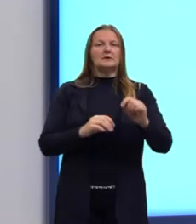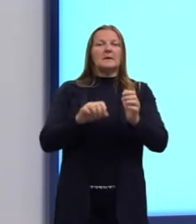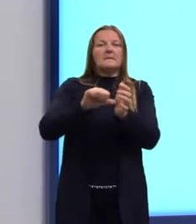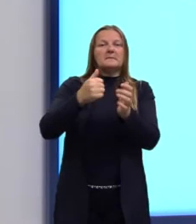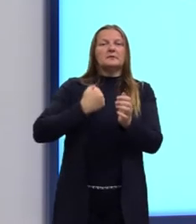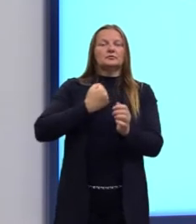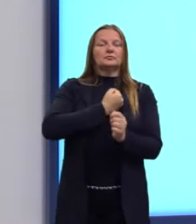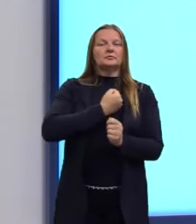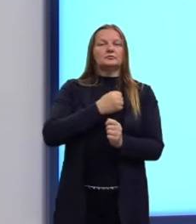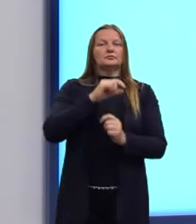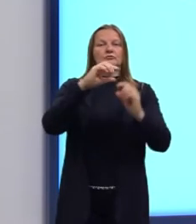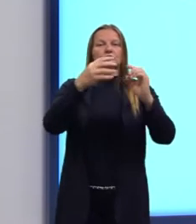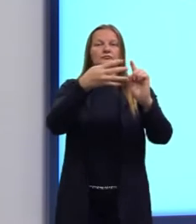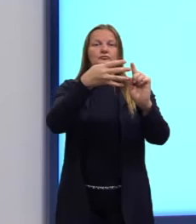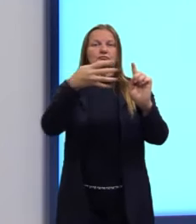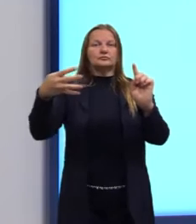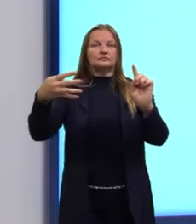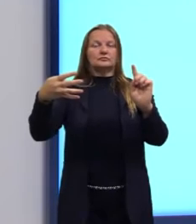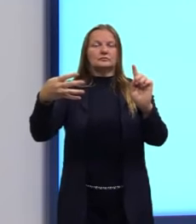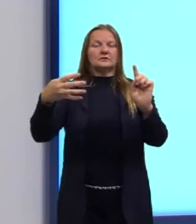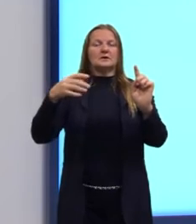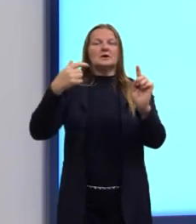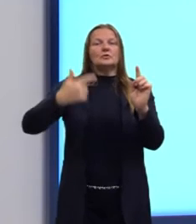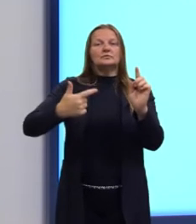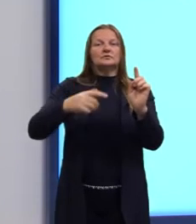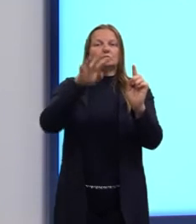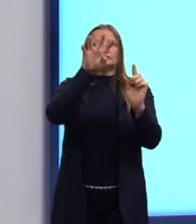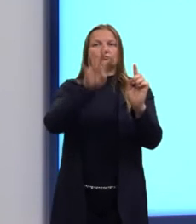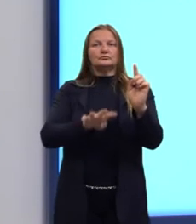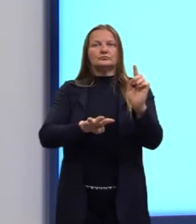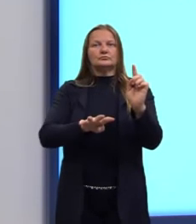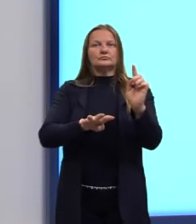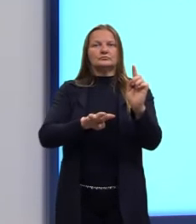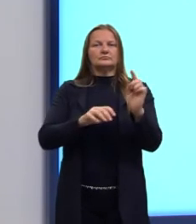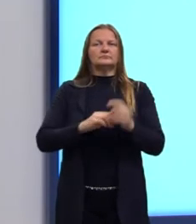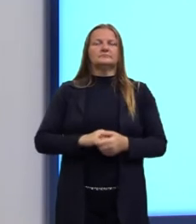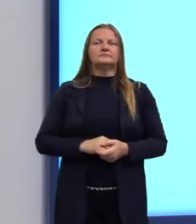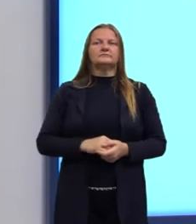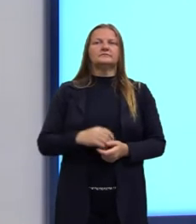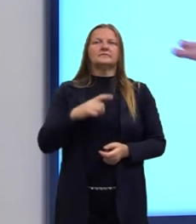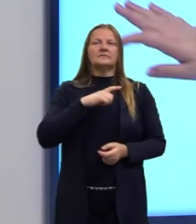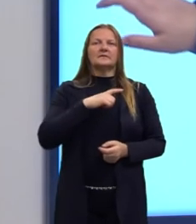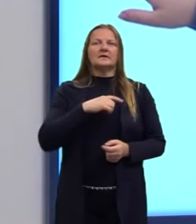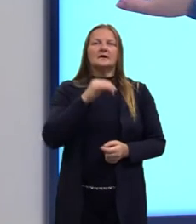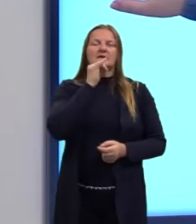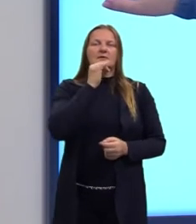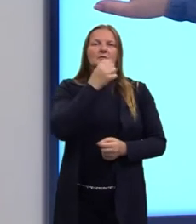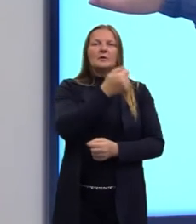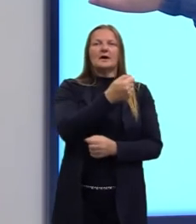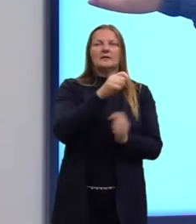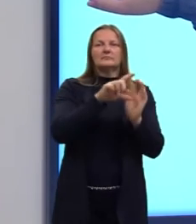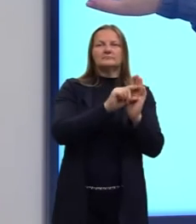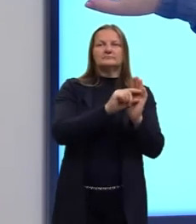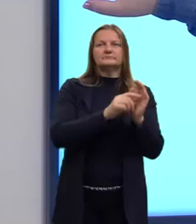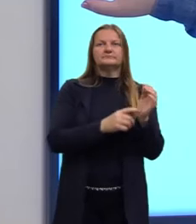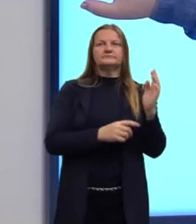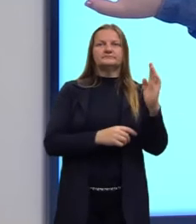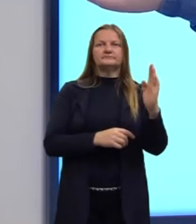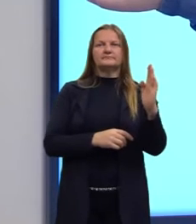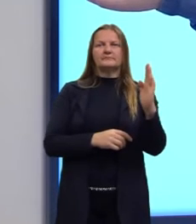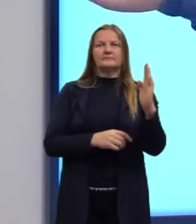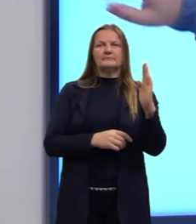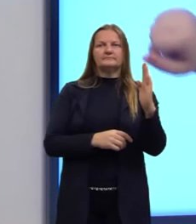e o segundo número ali ele indica a coluna então nós temos naquela Matriz a um elemento também